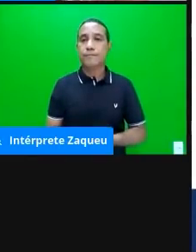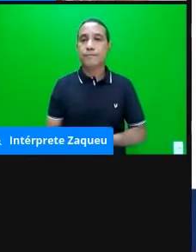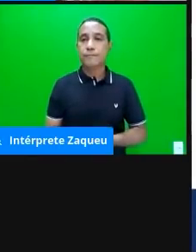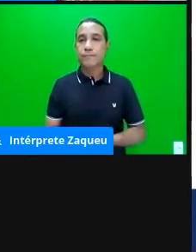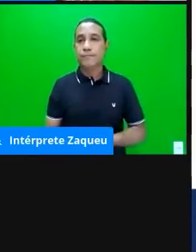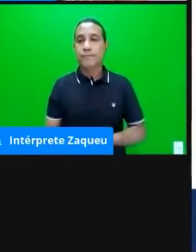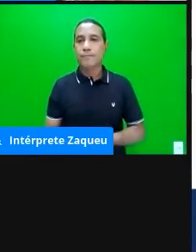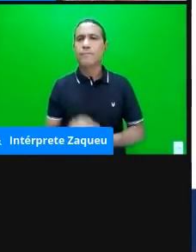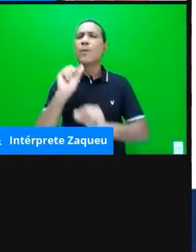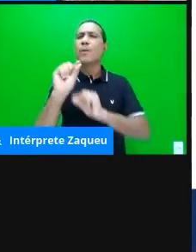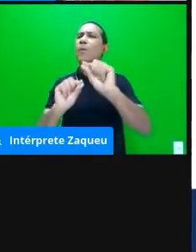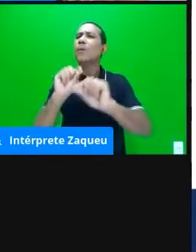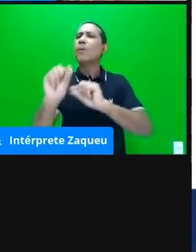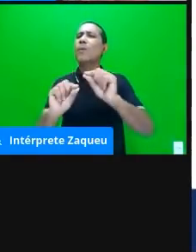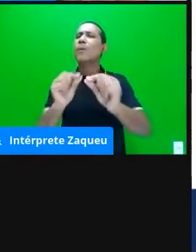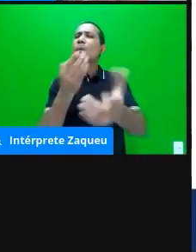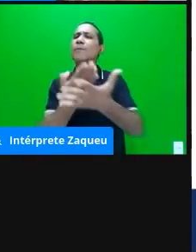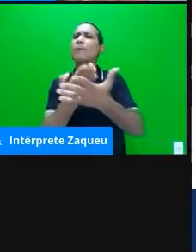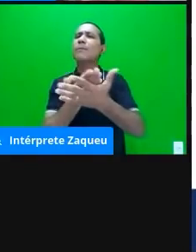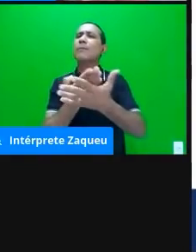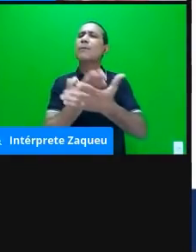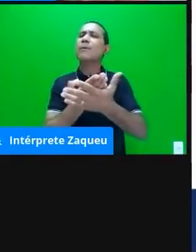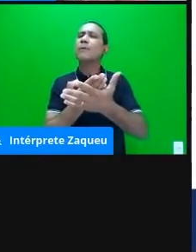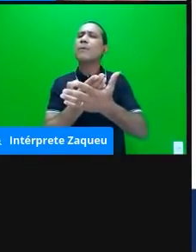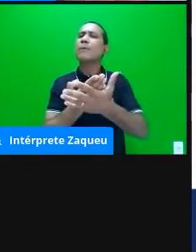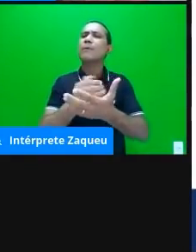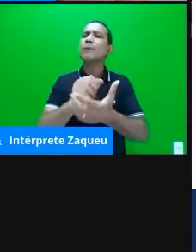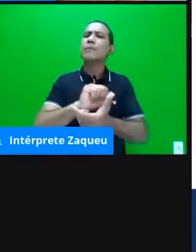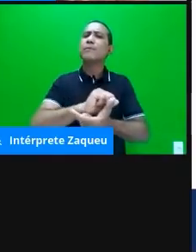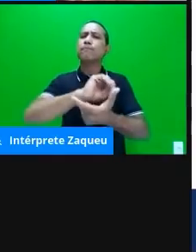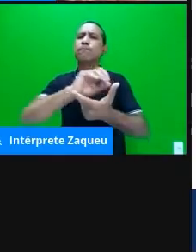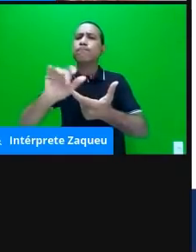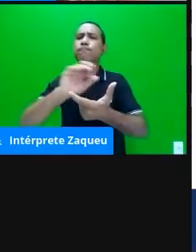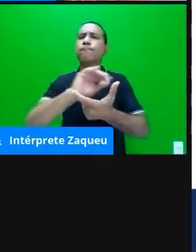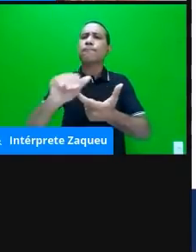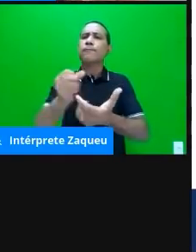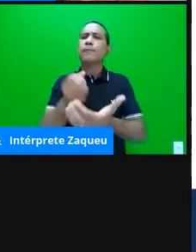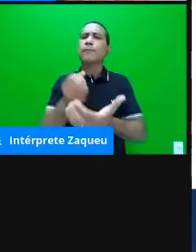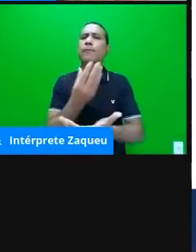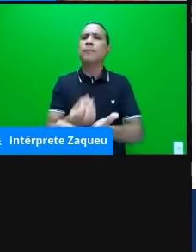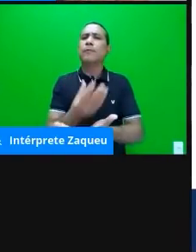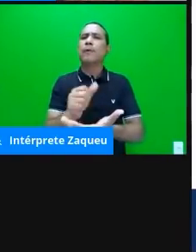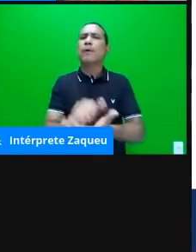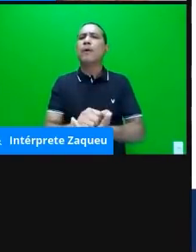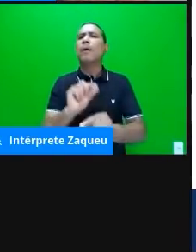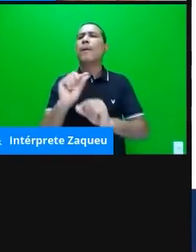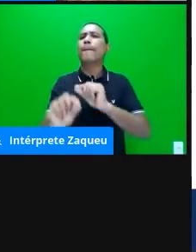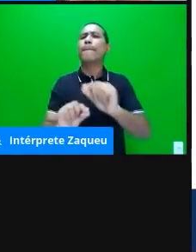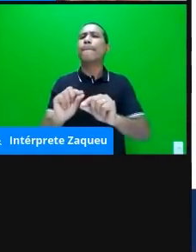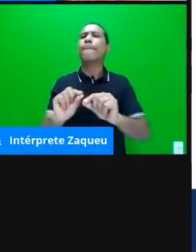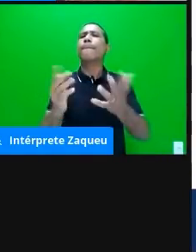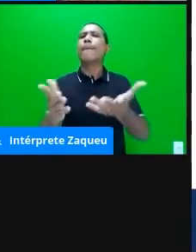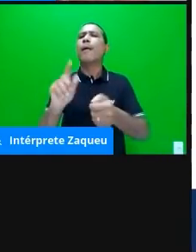O que é o estudo dos multiletramento, da alfabetização, faz a